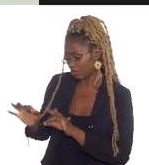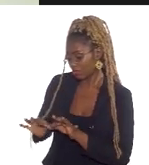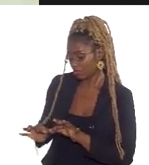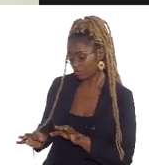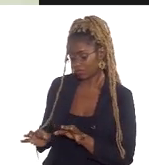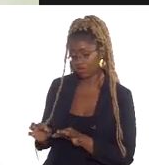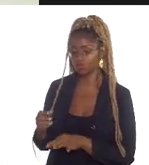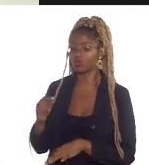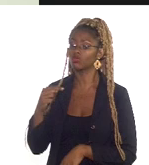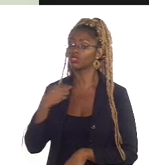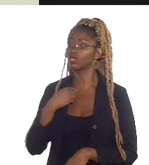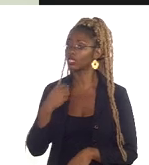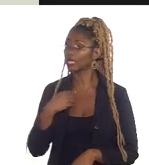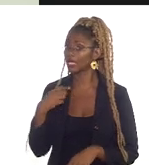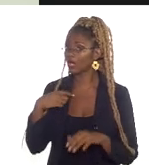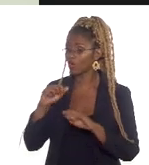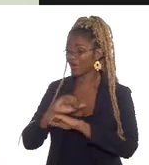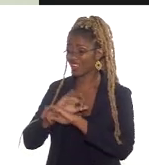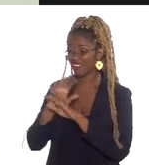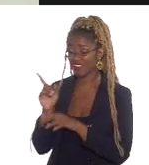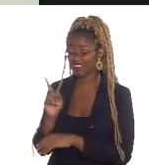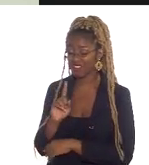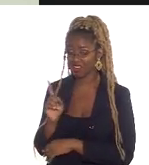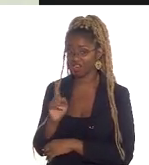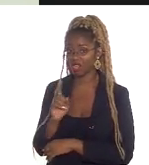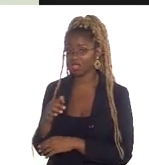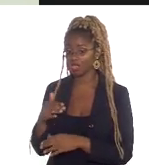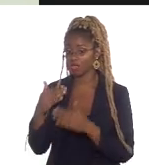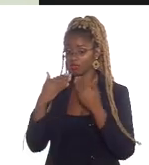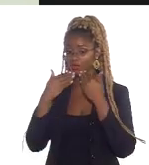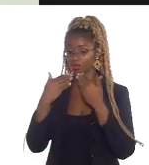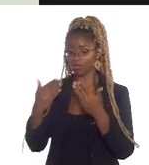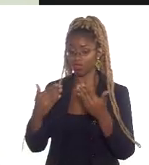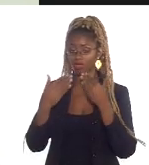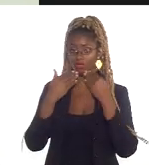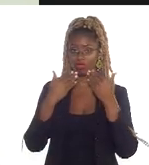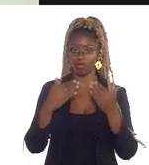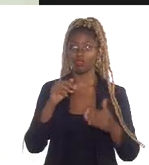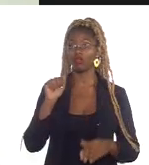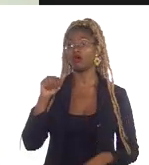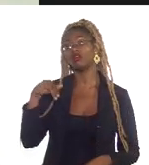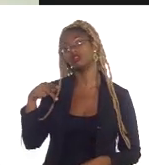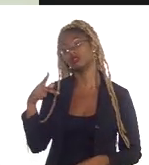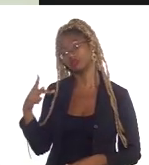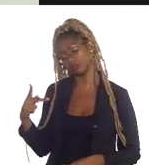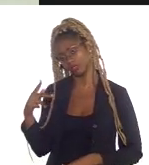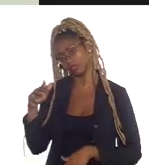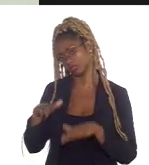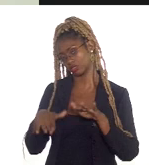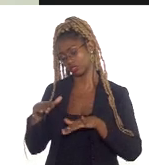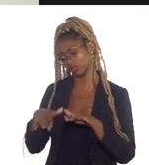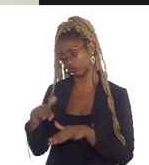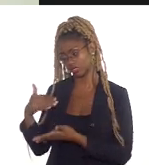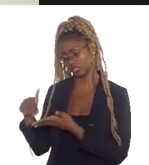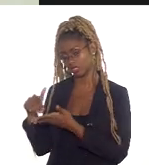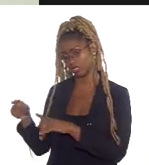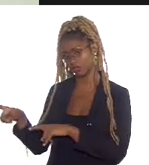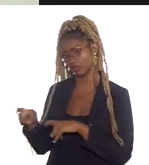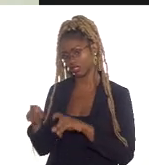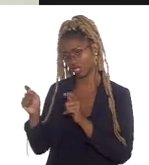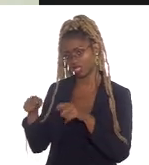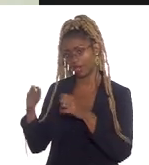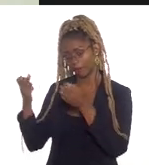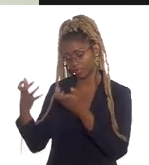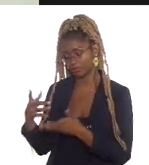não ficou claro para mim quanto à apresentação da ANP, e talvez a Fazenda possa explicar